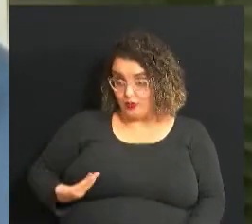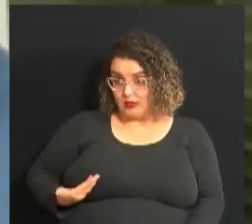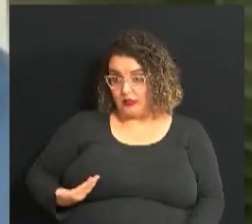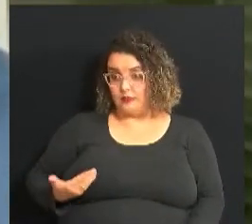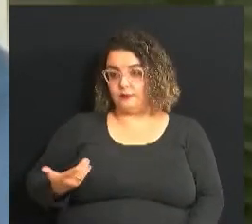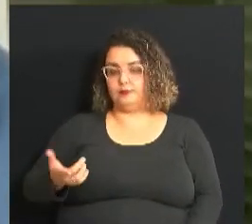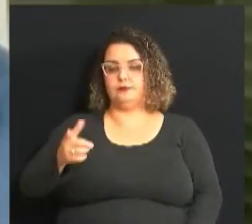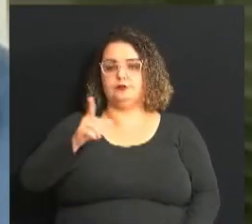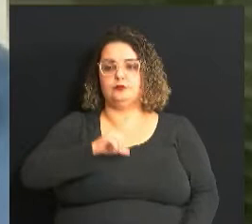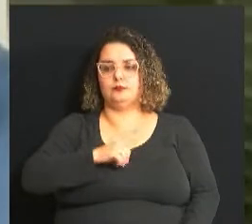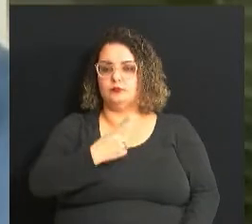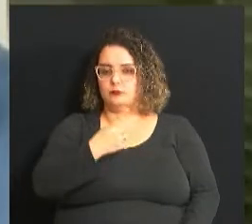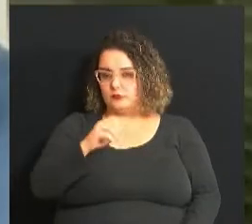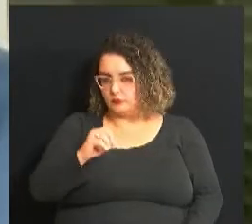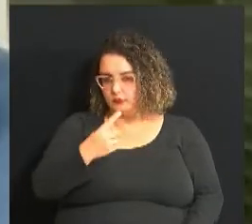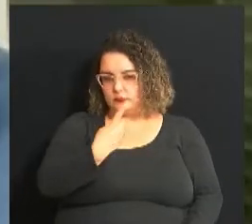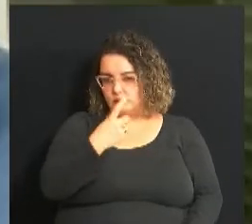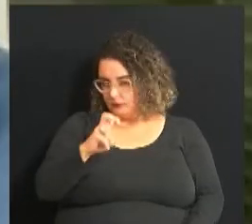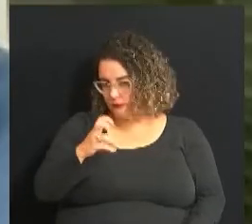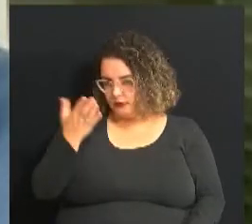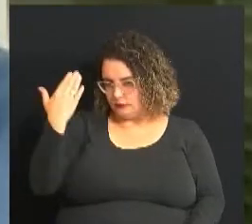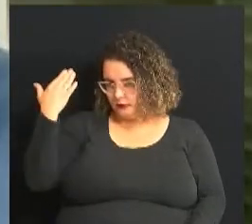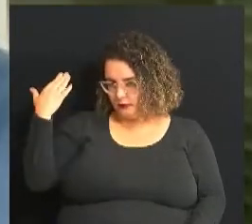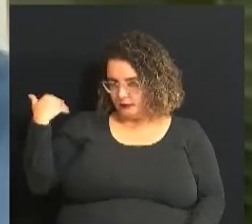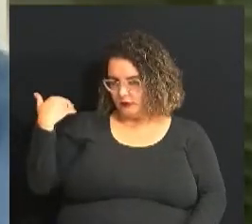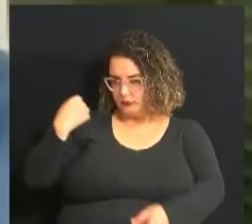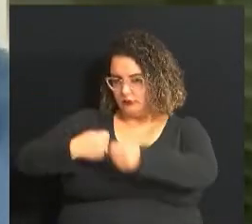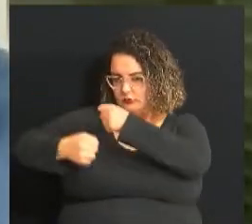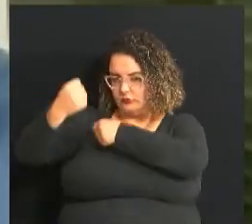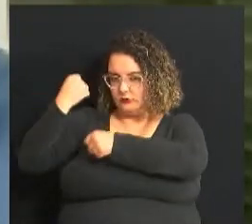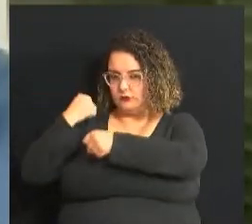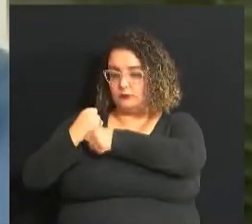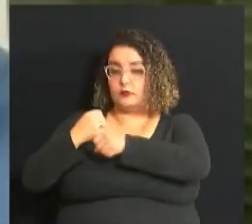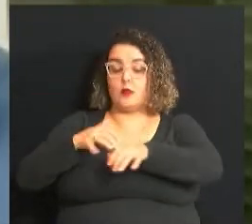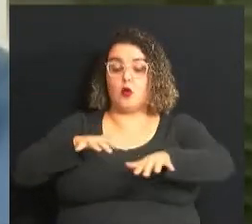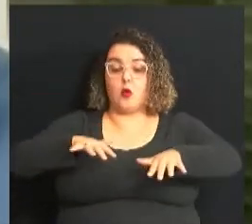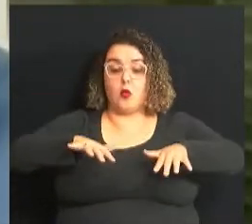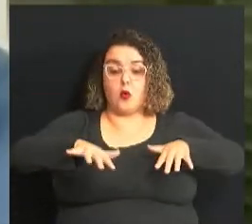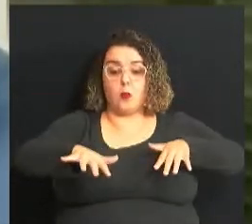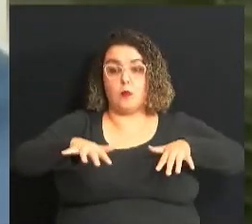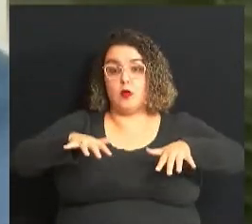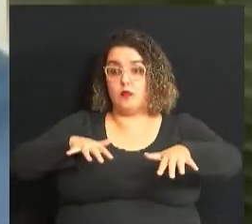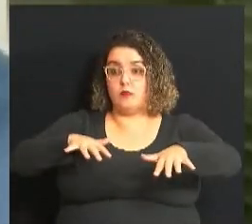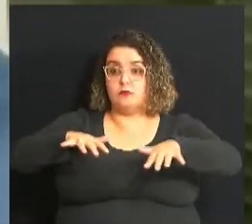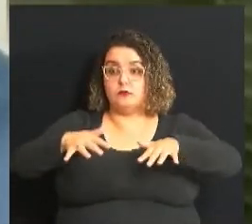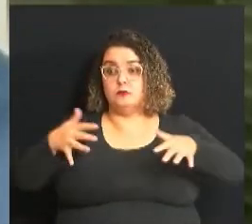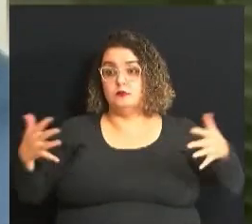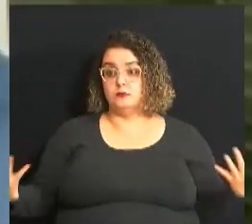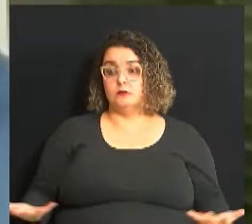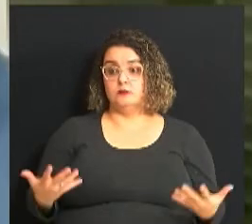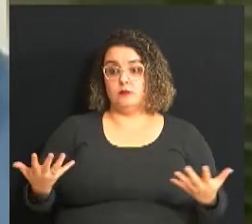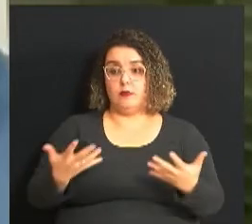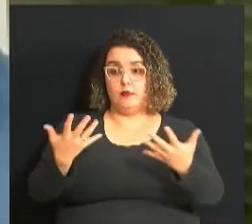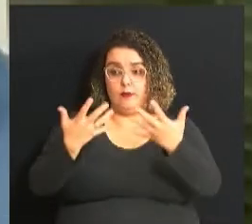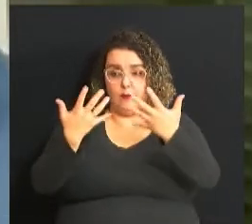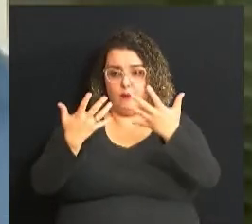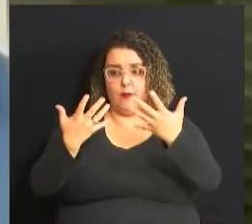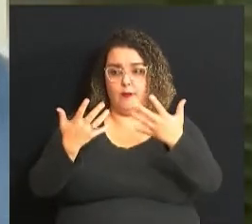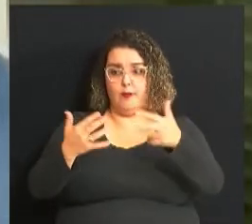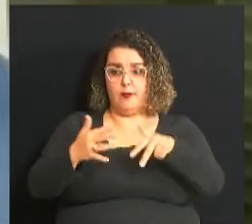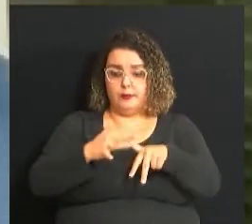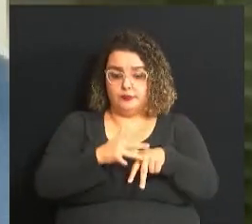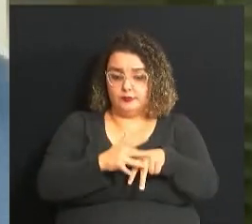há 10, 15 anos atrás, um grande movimento incentivando que os pacientes